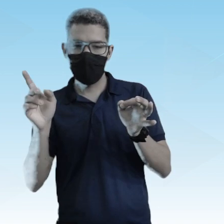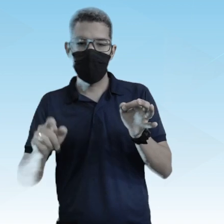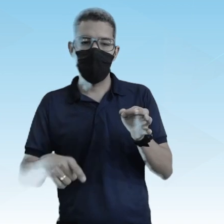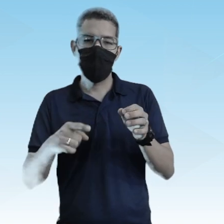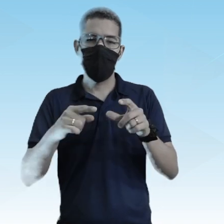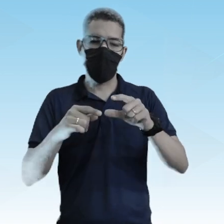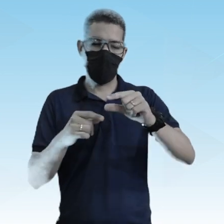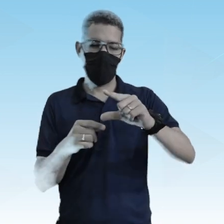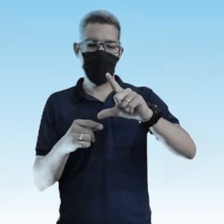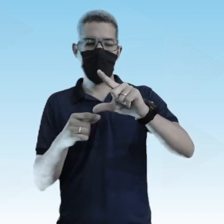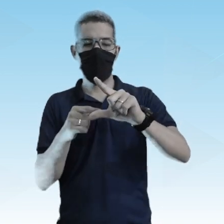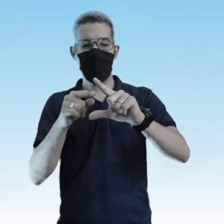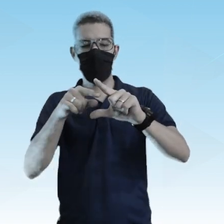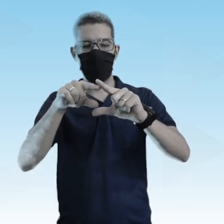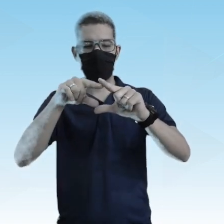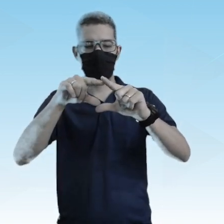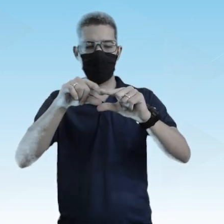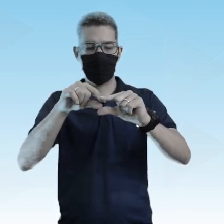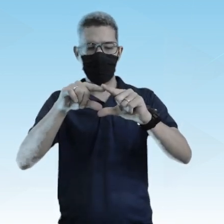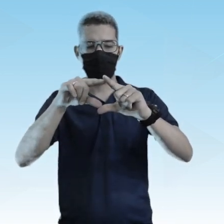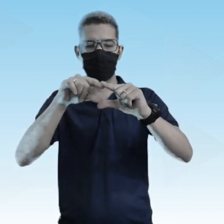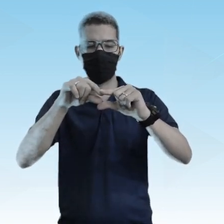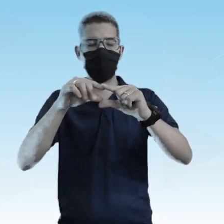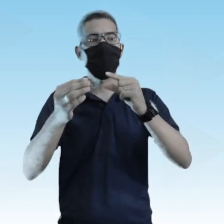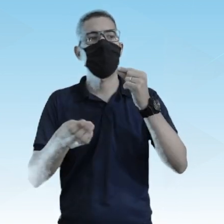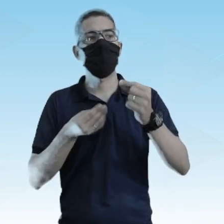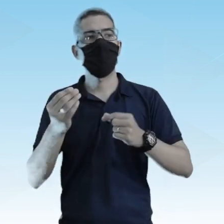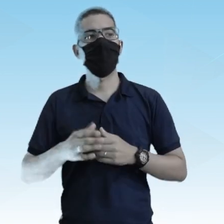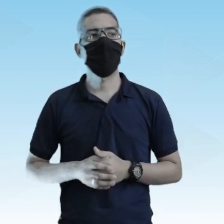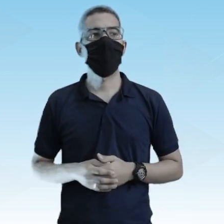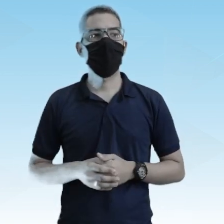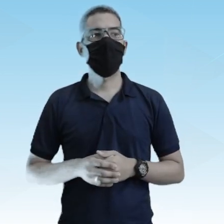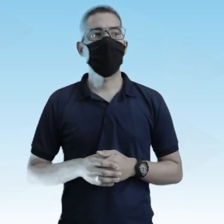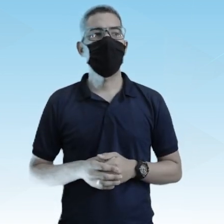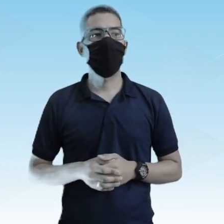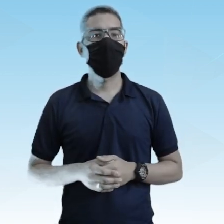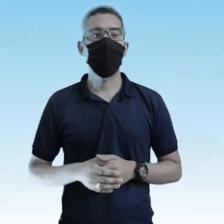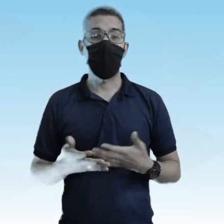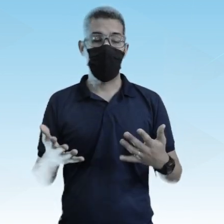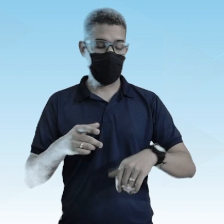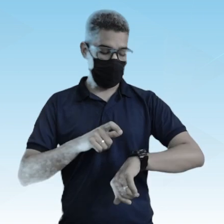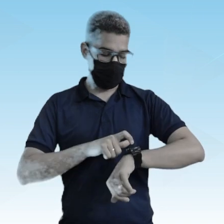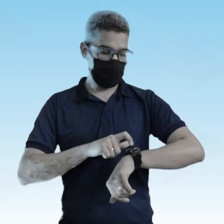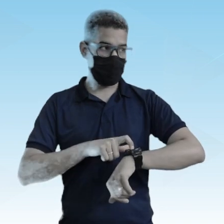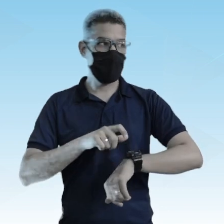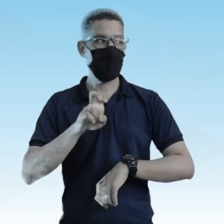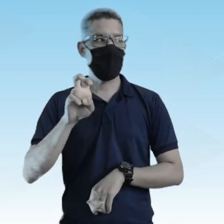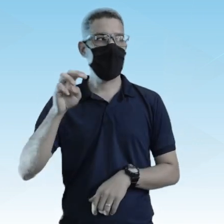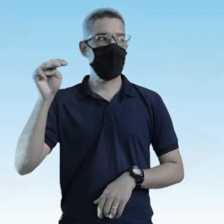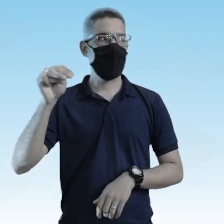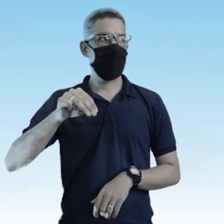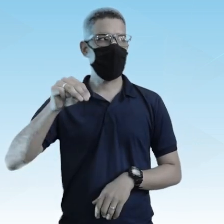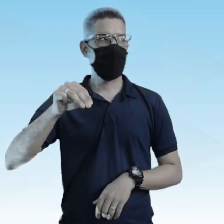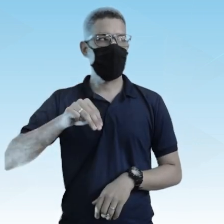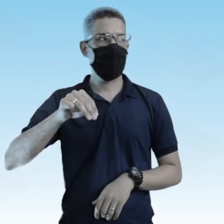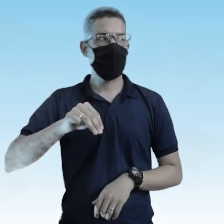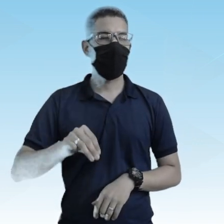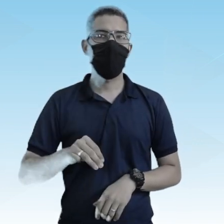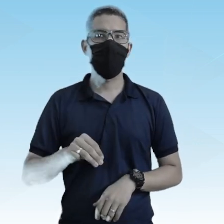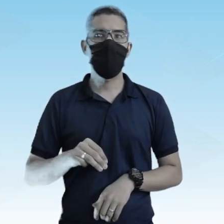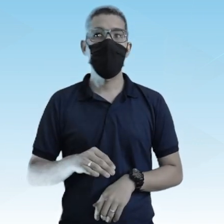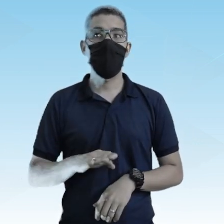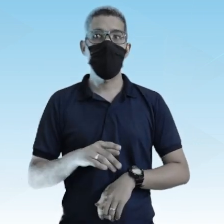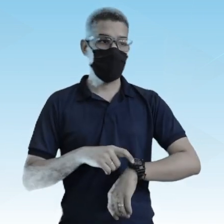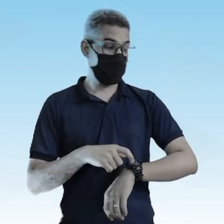entre essas semi-retas, combinado? E aí o meu amigo Manuel já disse, a gente tem apenas 5 minutinhos, vamos tentar fazer exercício? Vamos